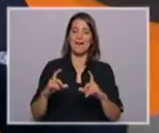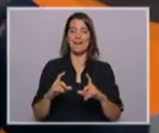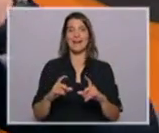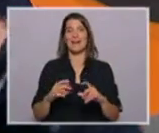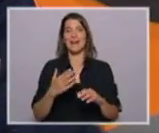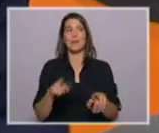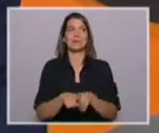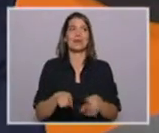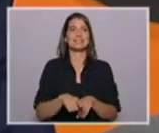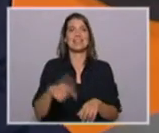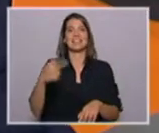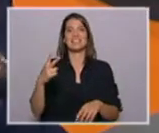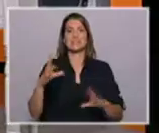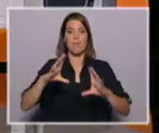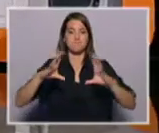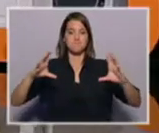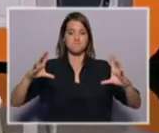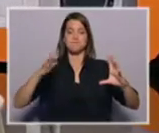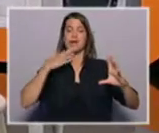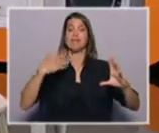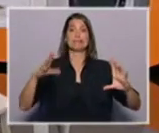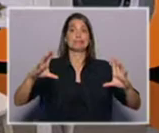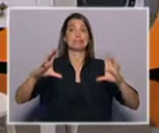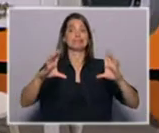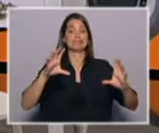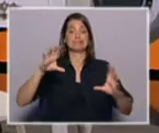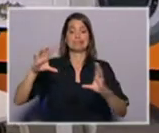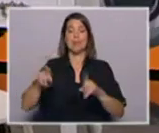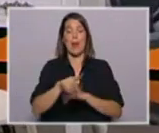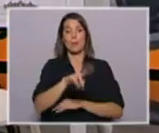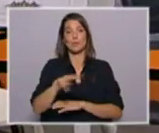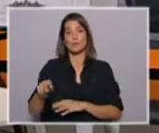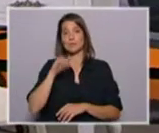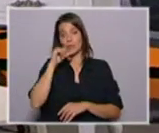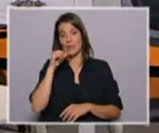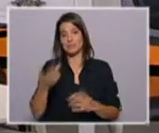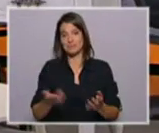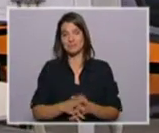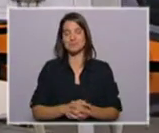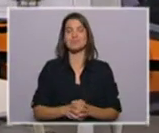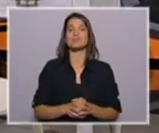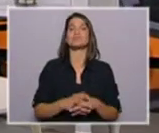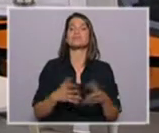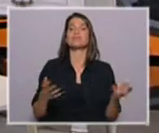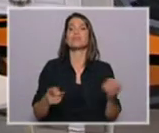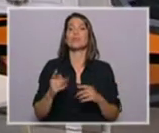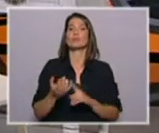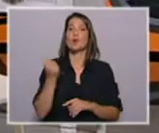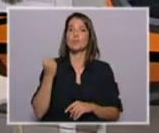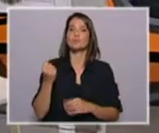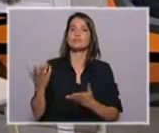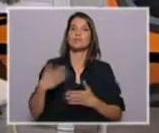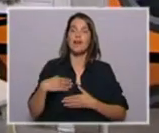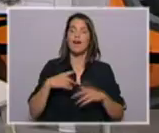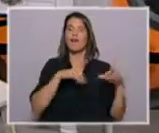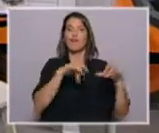câmara de televisão, que hoje para nós era assim uma espécie de peça de museu. Será sempre uma peça de museu. E conseguiram trazer-nos